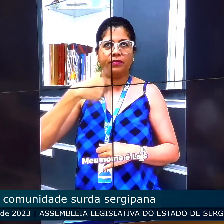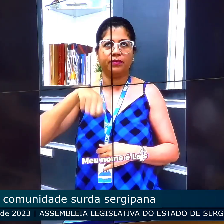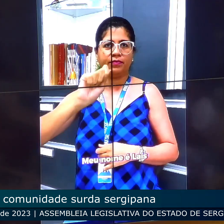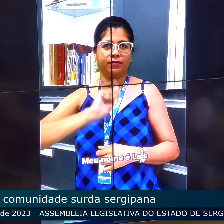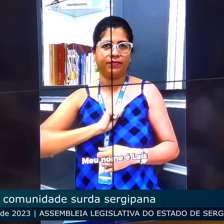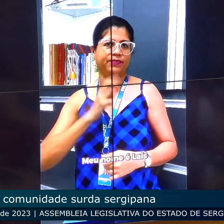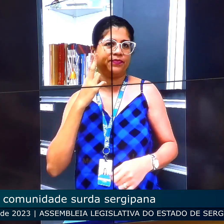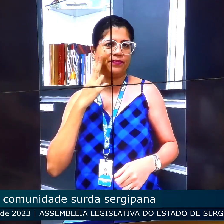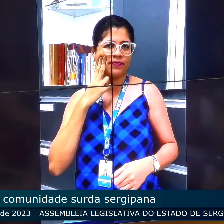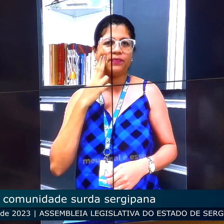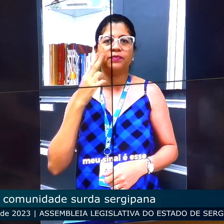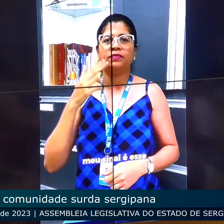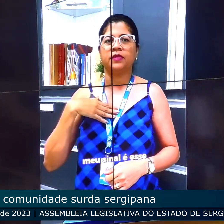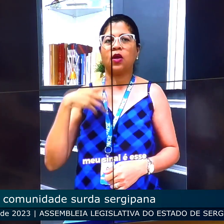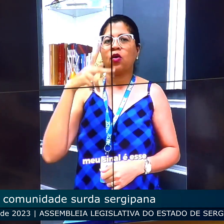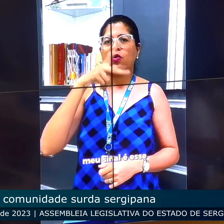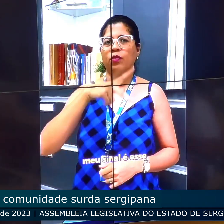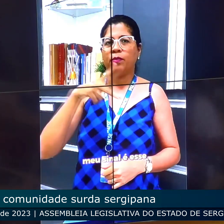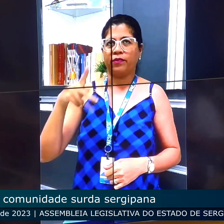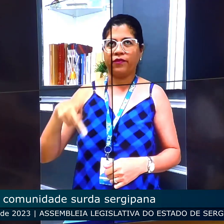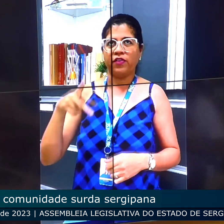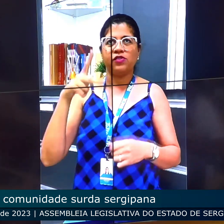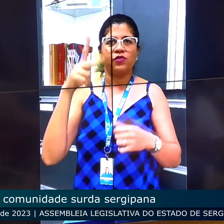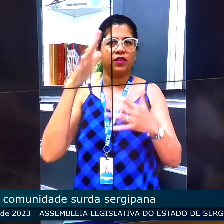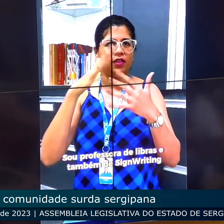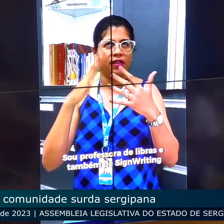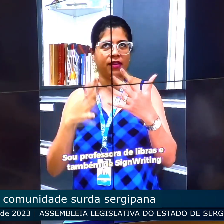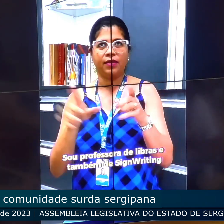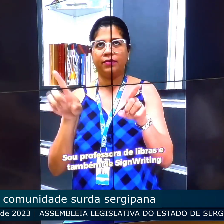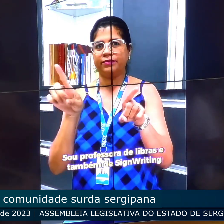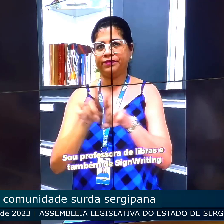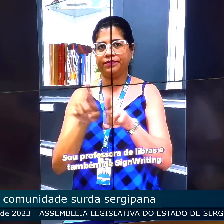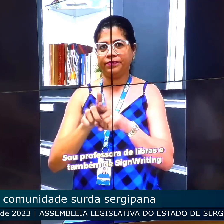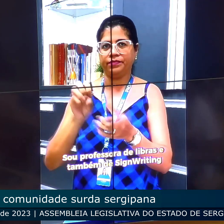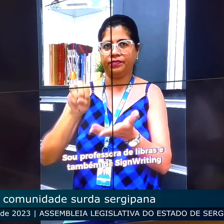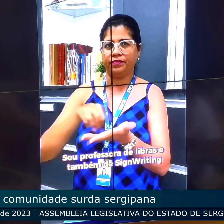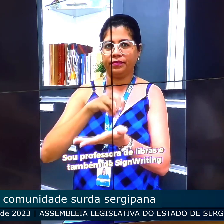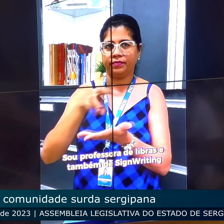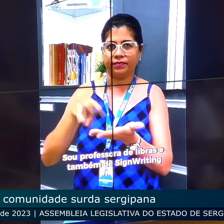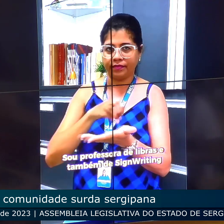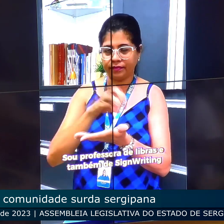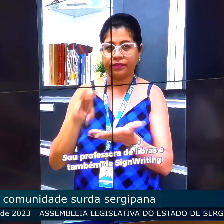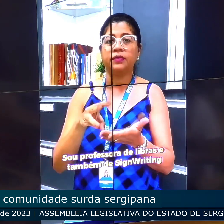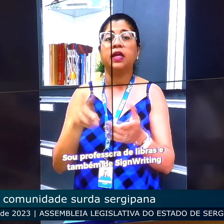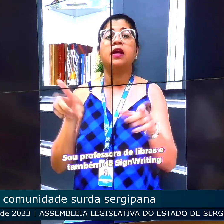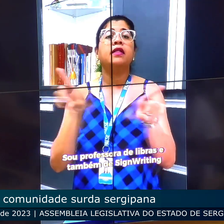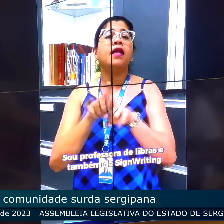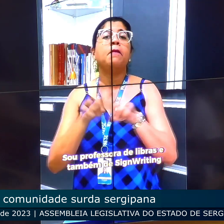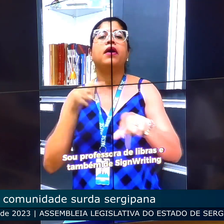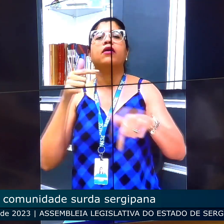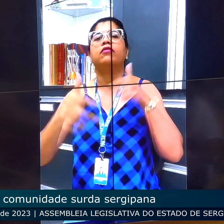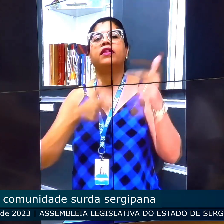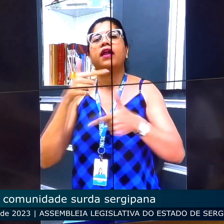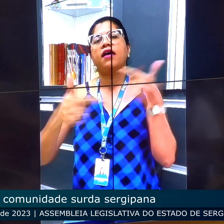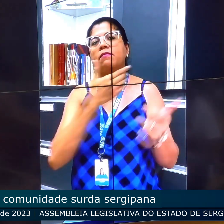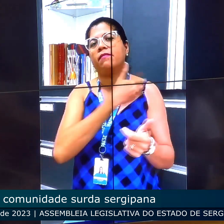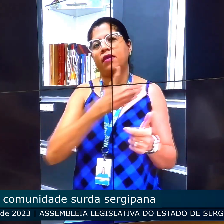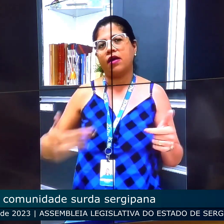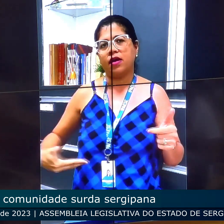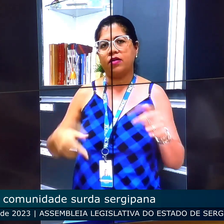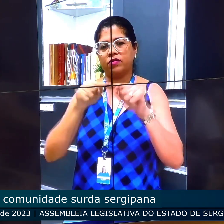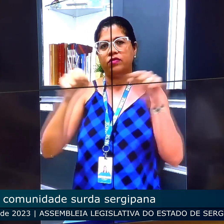Meu nome é Laís, meu sinal é esse. Sou professora de Libras e também de Sarwati.